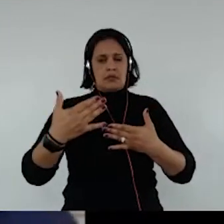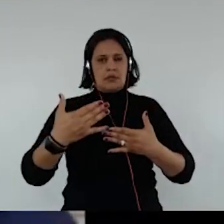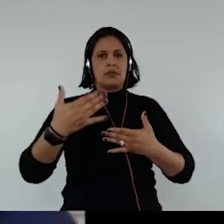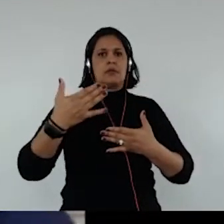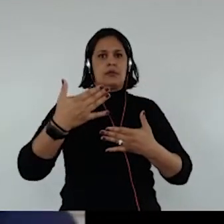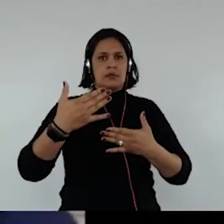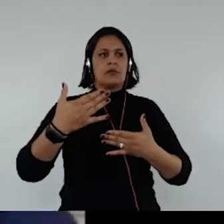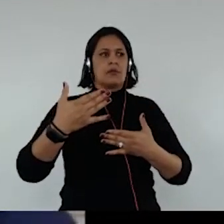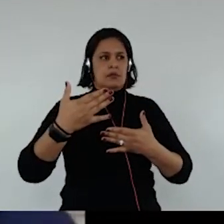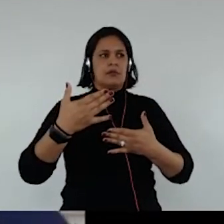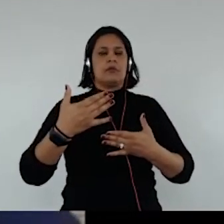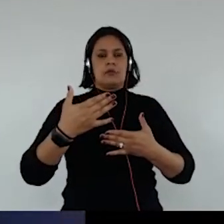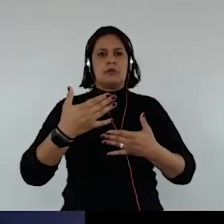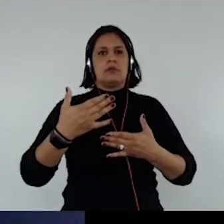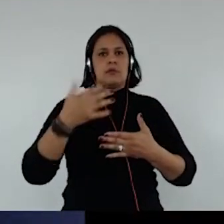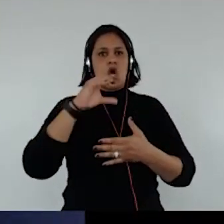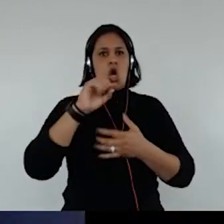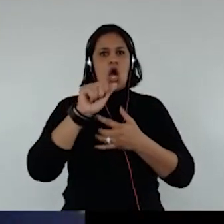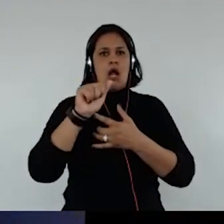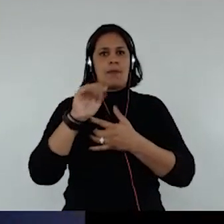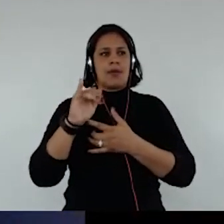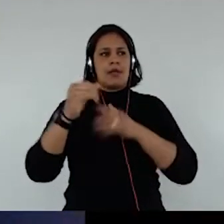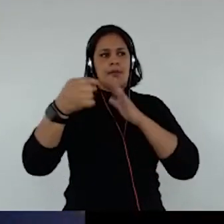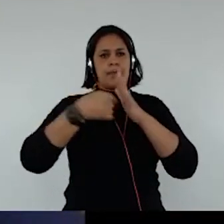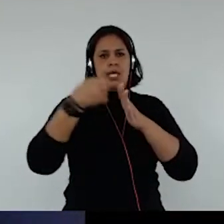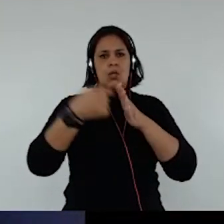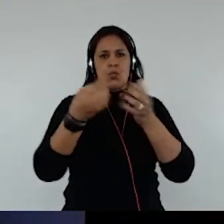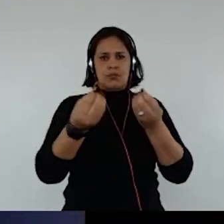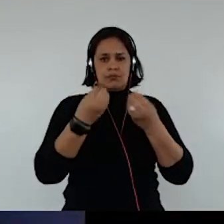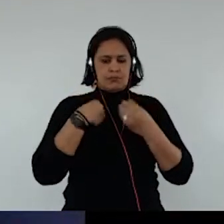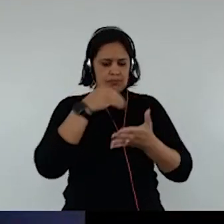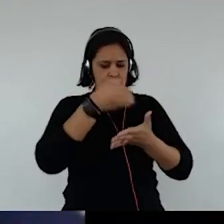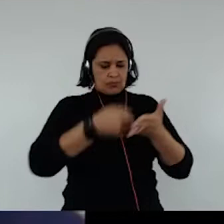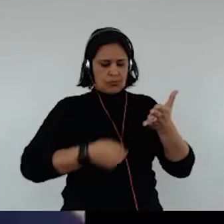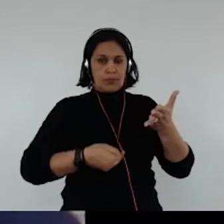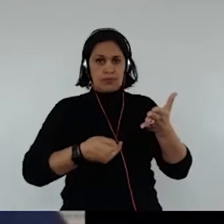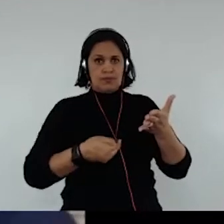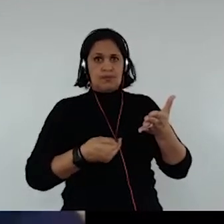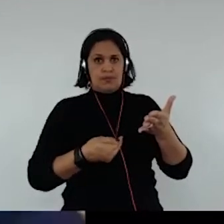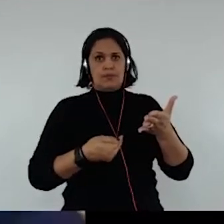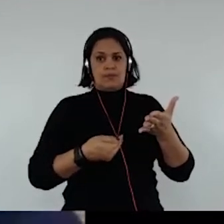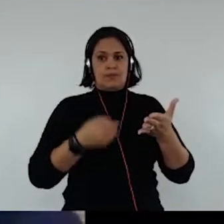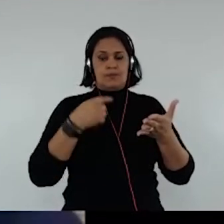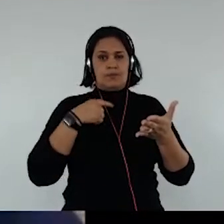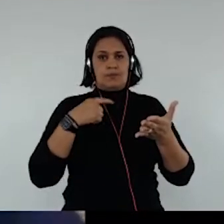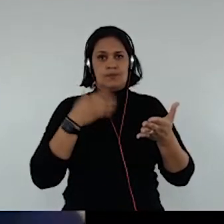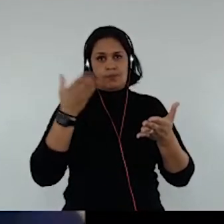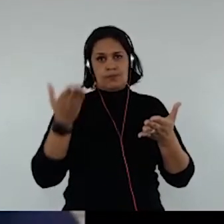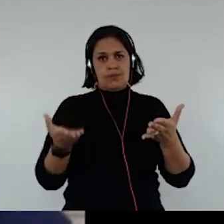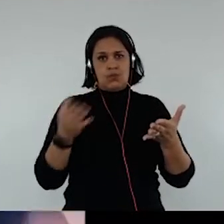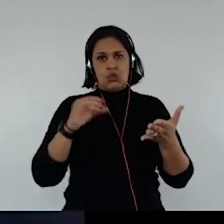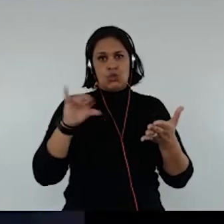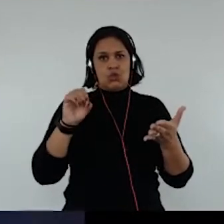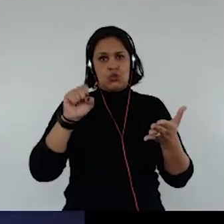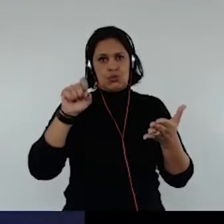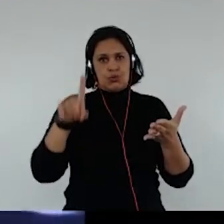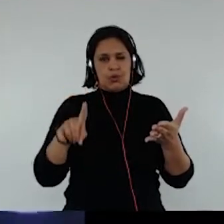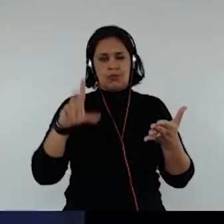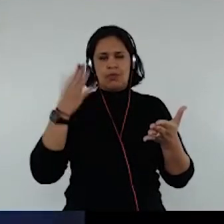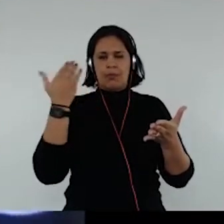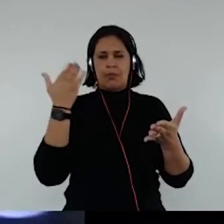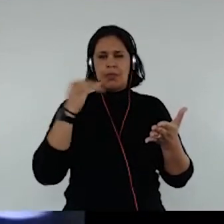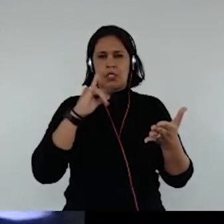convite que a OAB me formulou e veio nas palavras do querido José Roberto, lá em